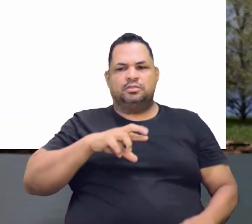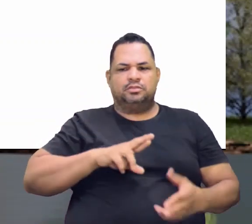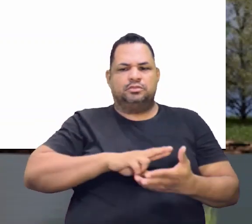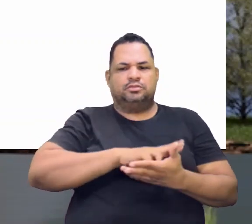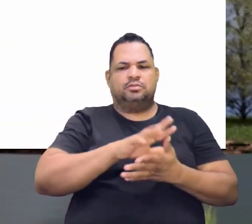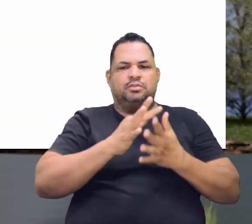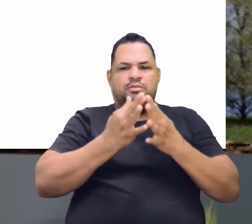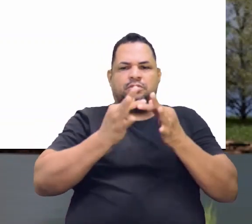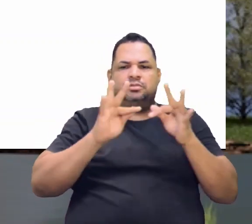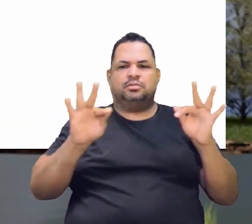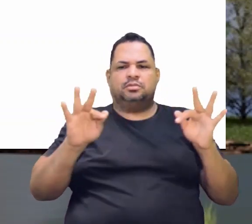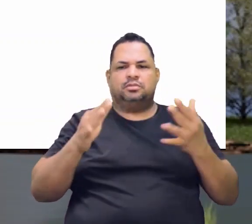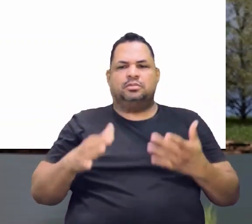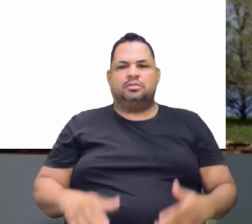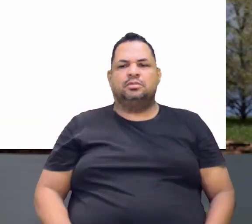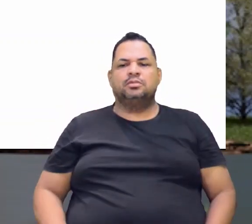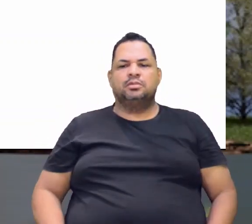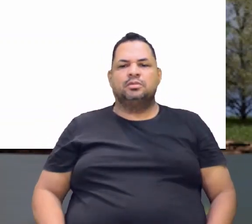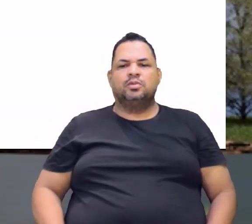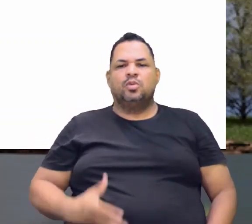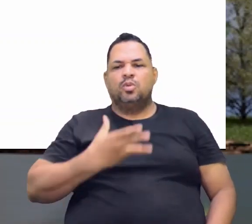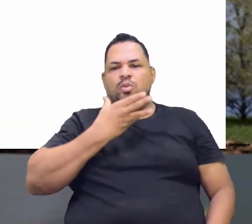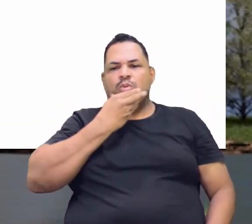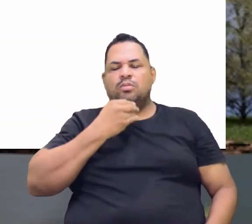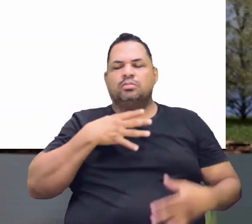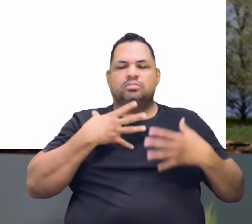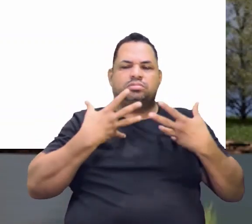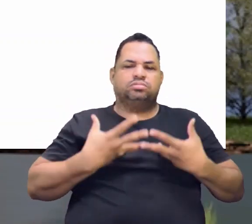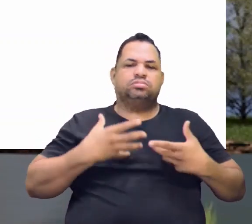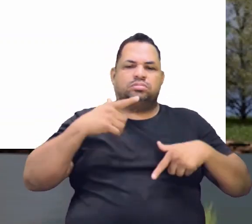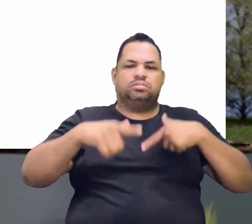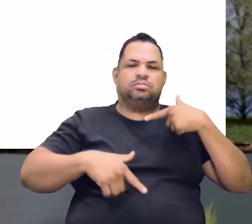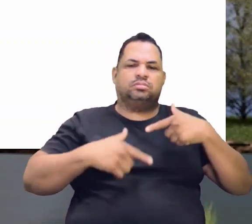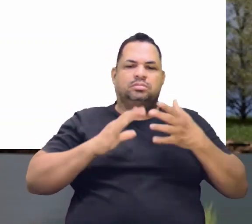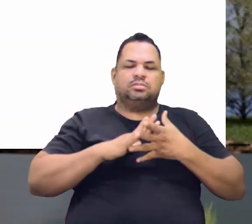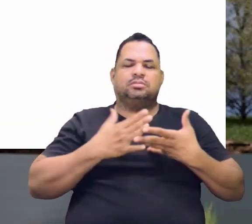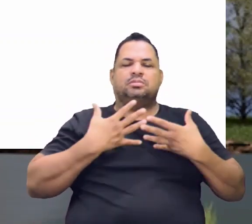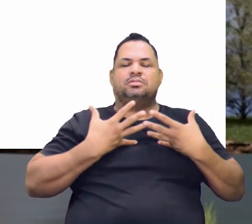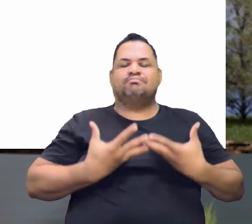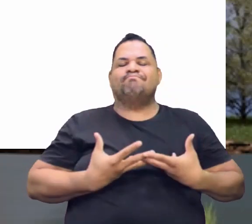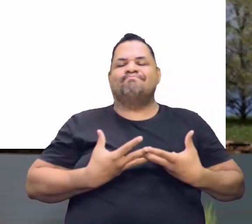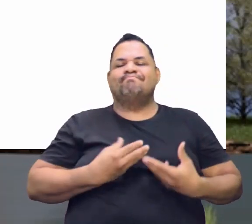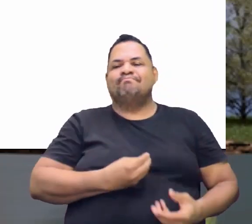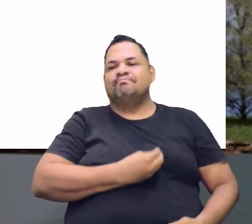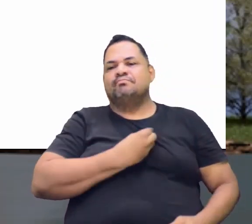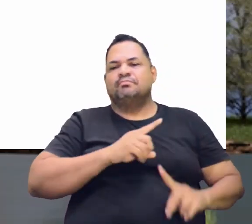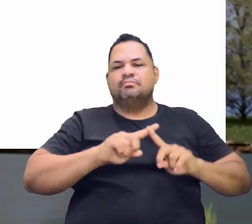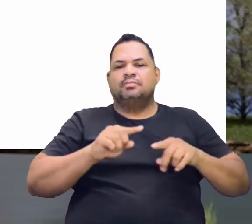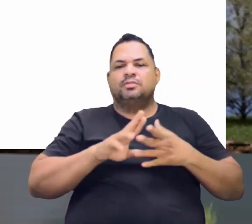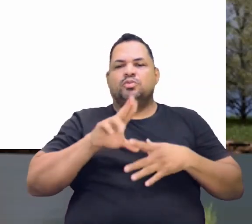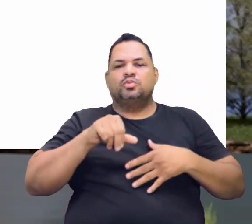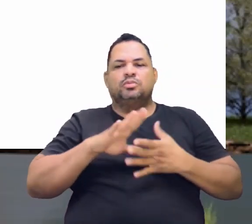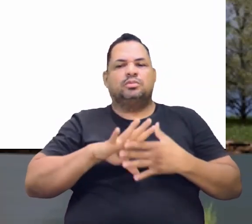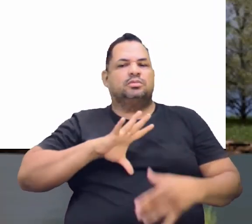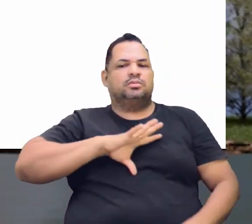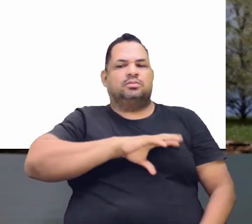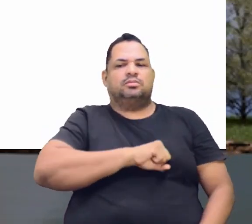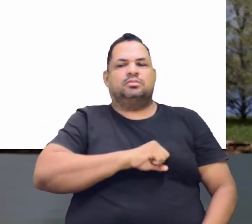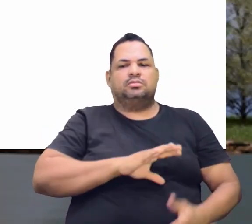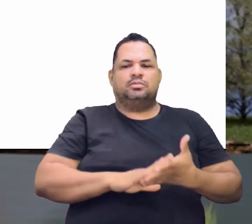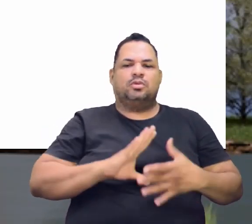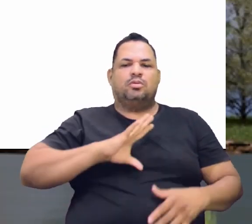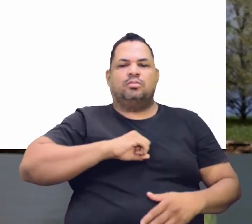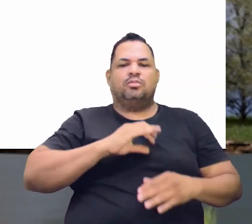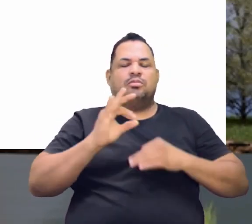frases. E uma delas, essa daí, ó. O homem cansa de trabalhar, o homem cansa de viver, mas não cansa de amar.